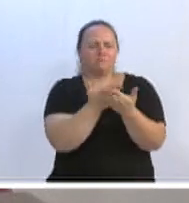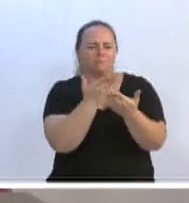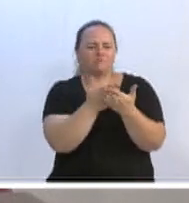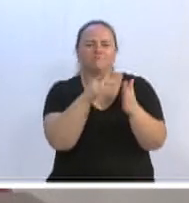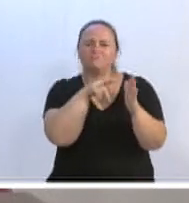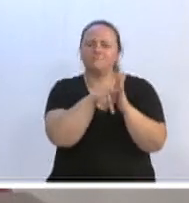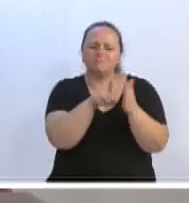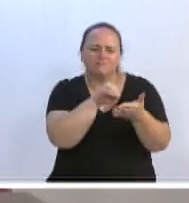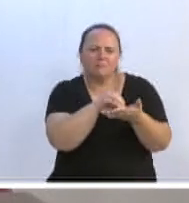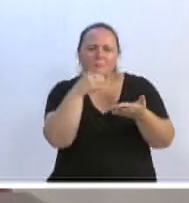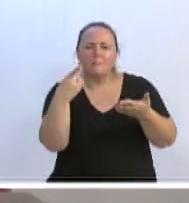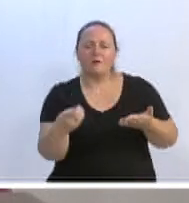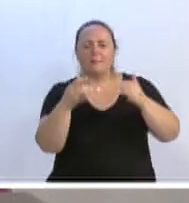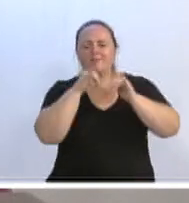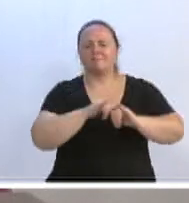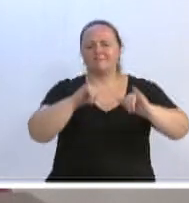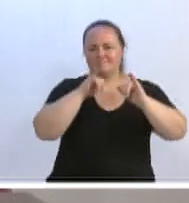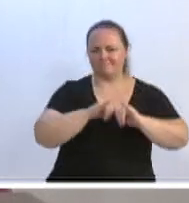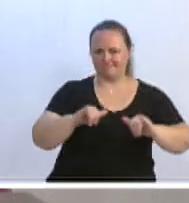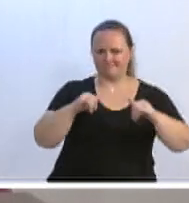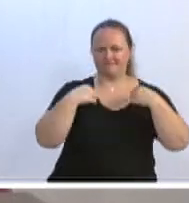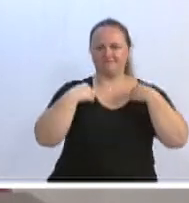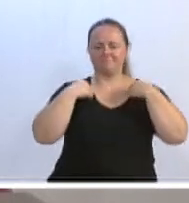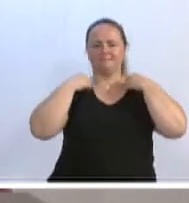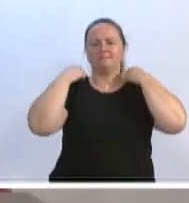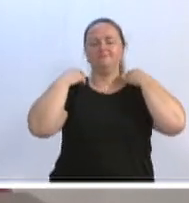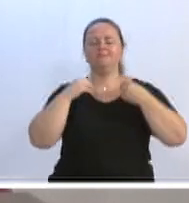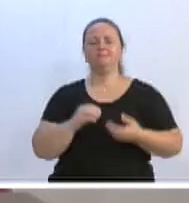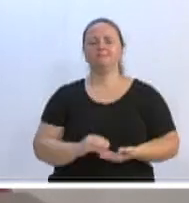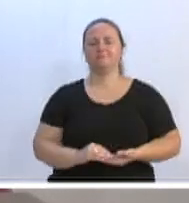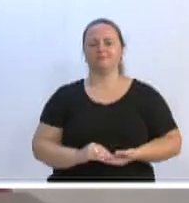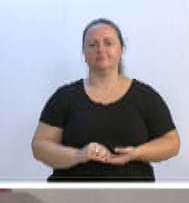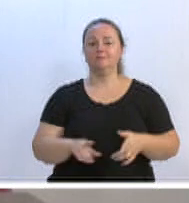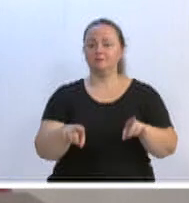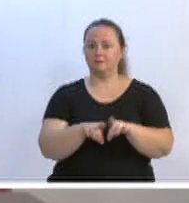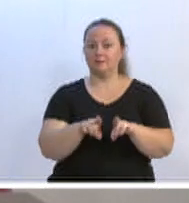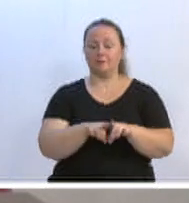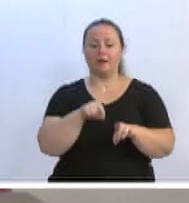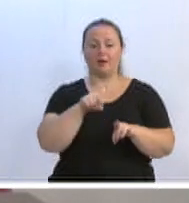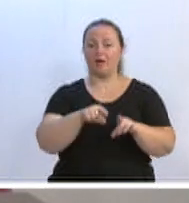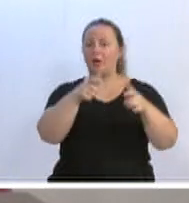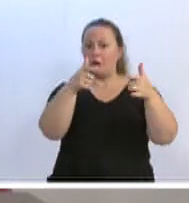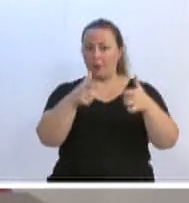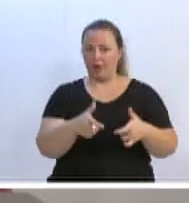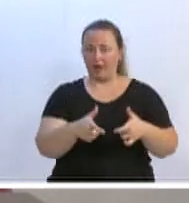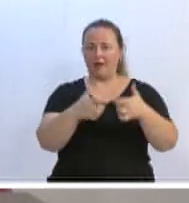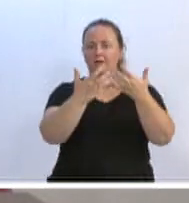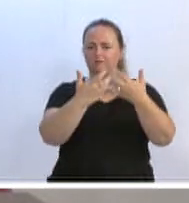divulgados. Como também funcionam nesses manaíns